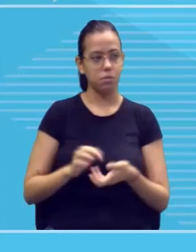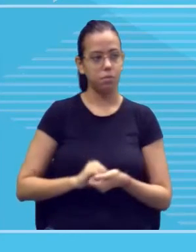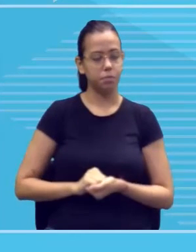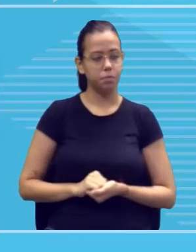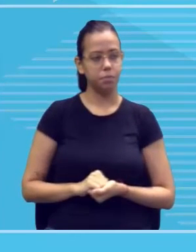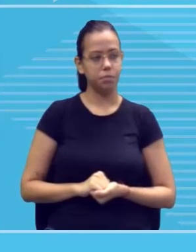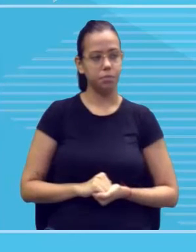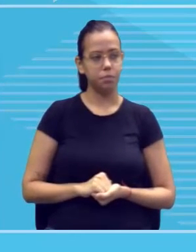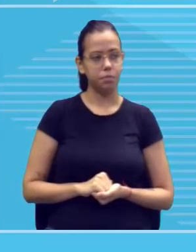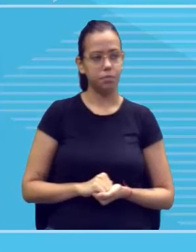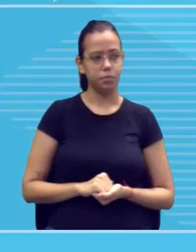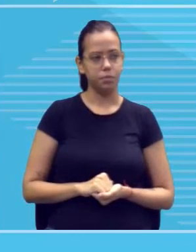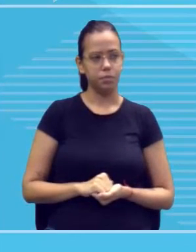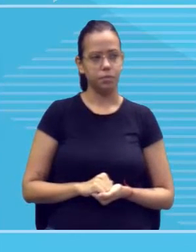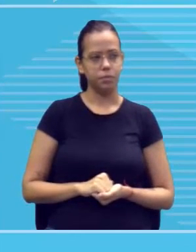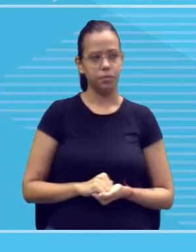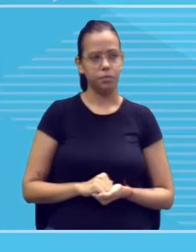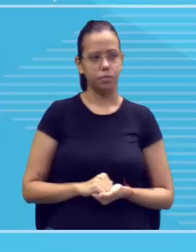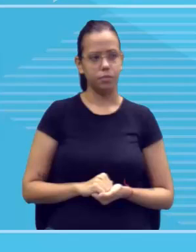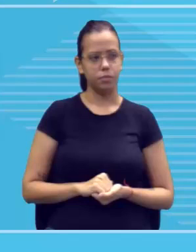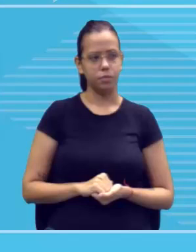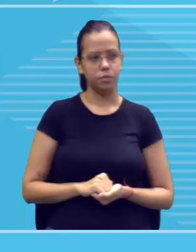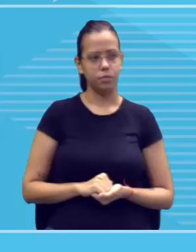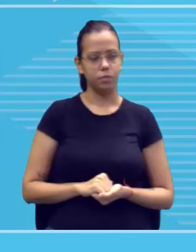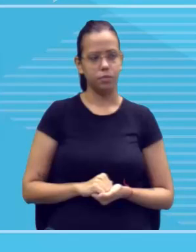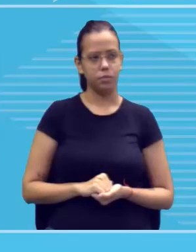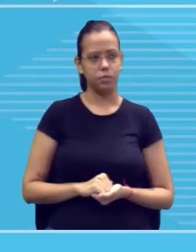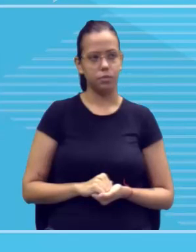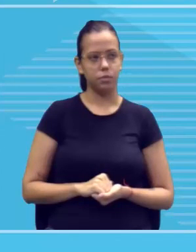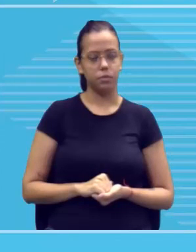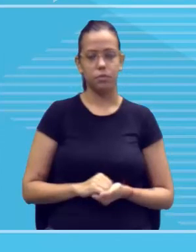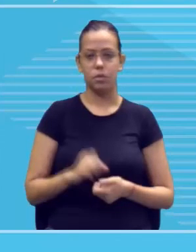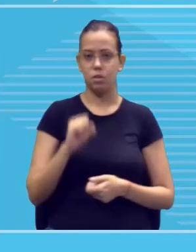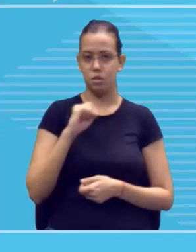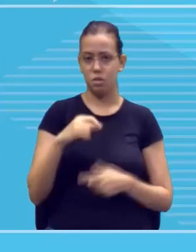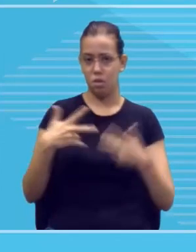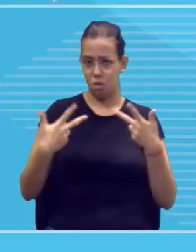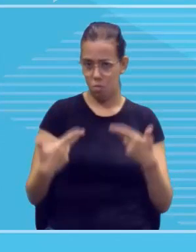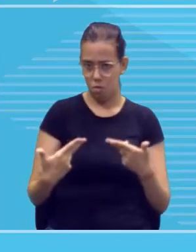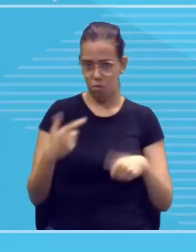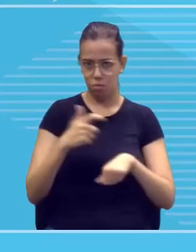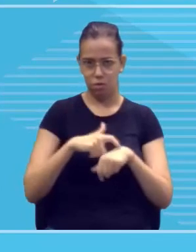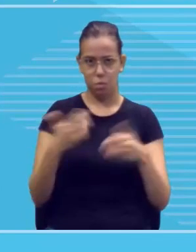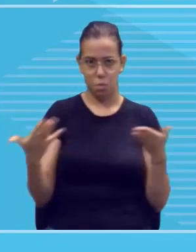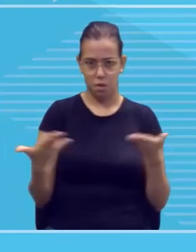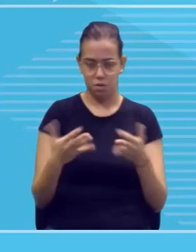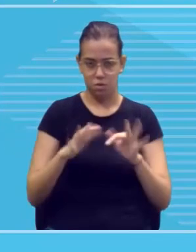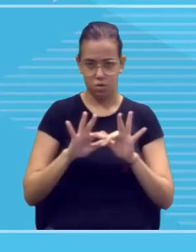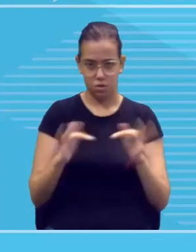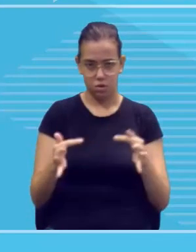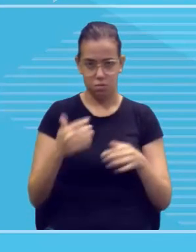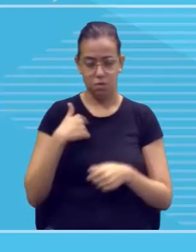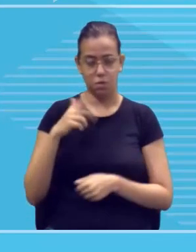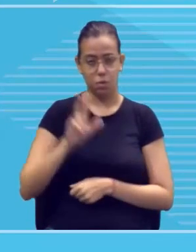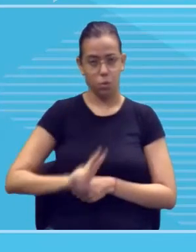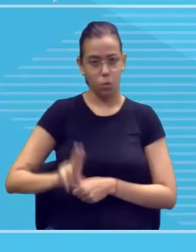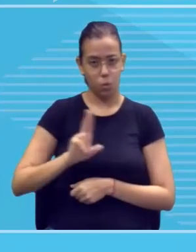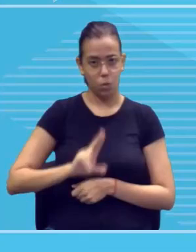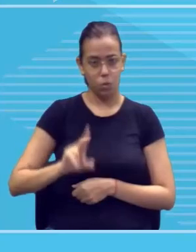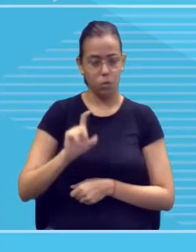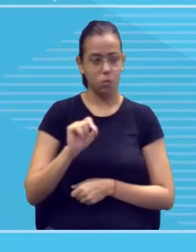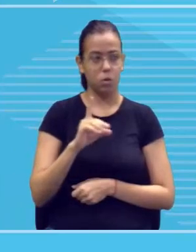Professor Então quer dizer que se ele é no mesmo molde do presente simples eu utilizo